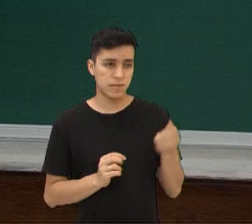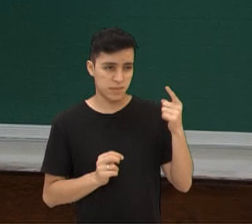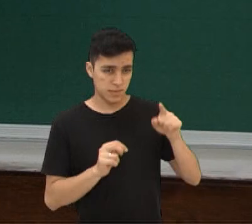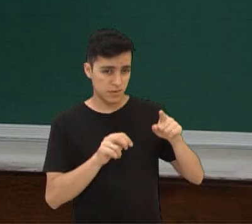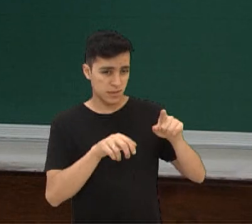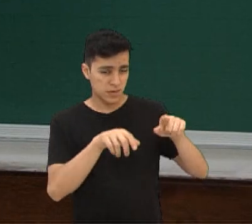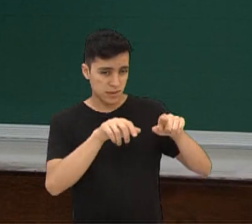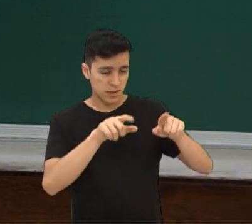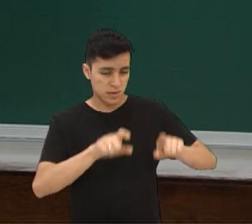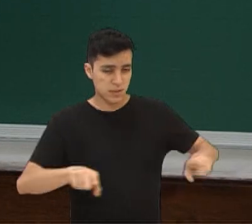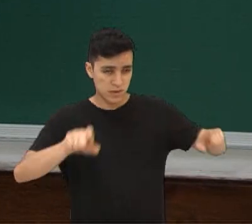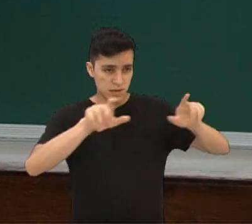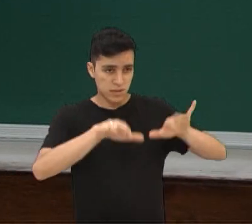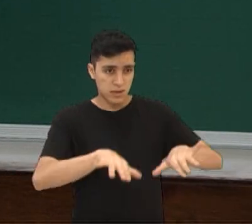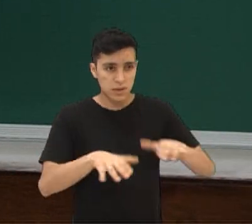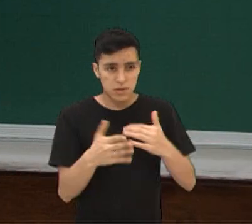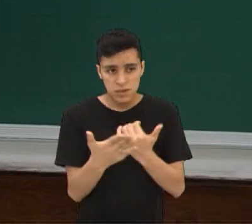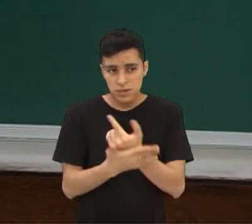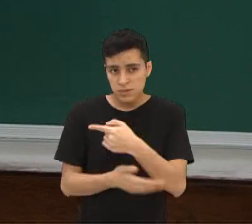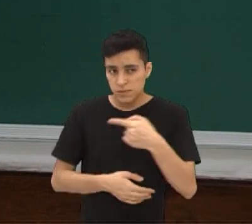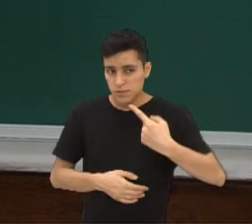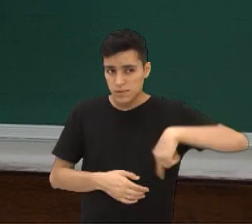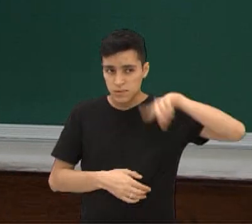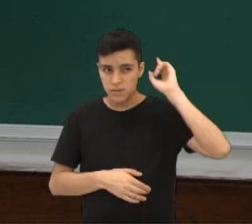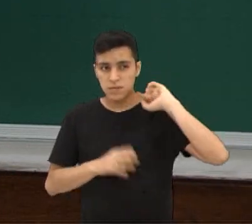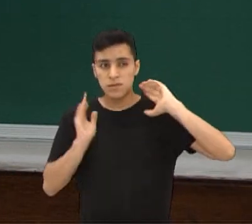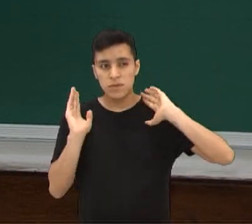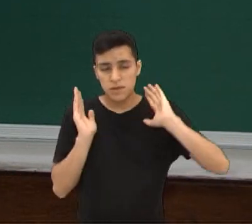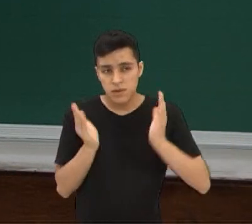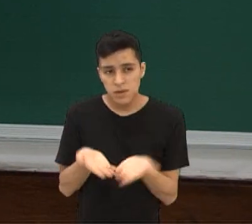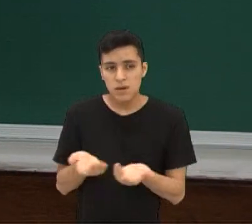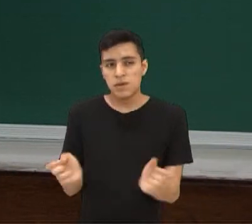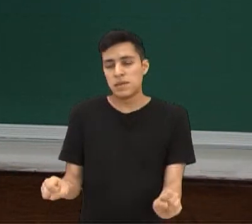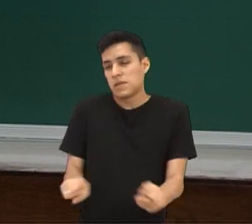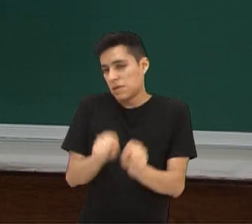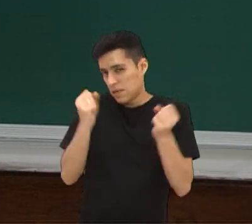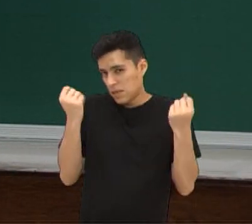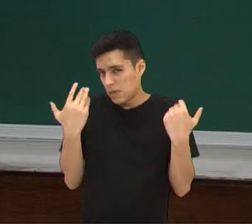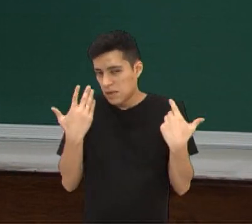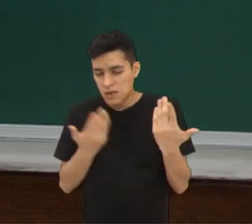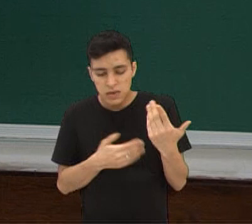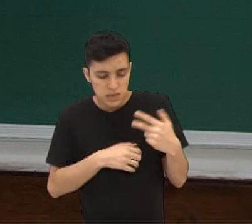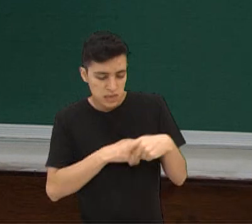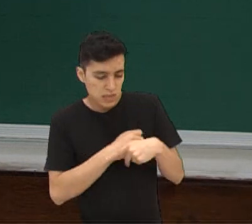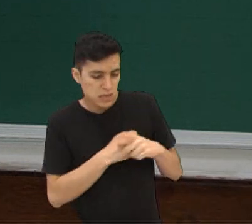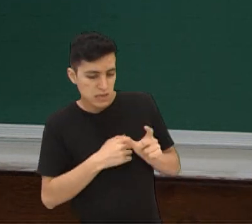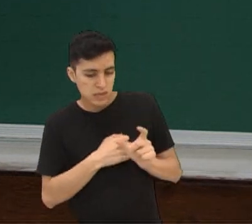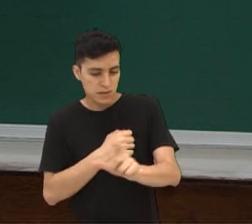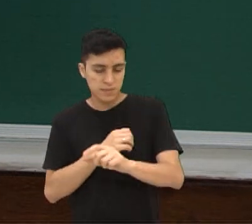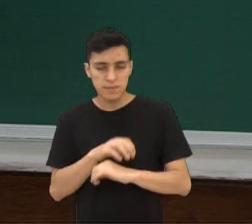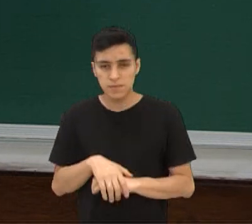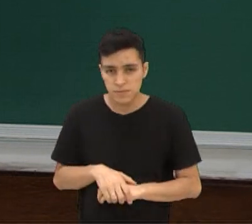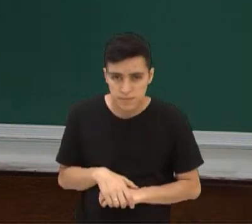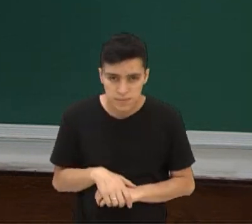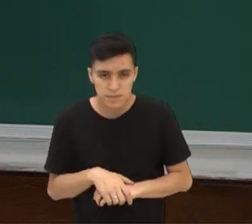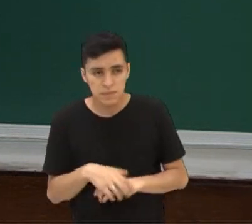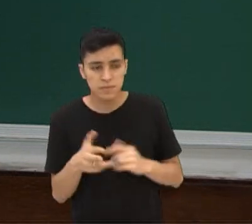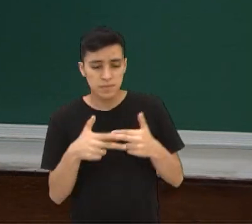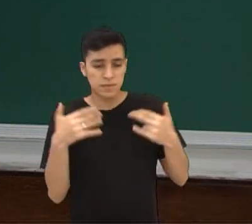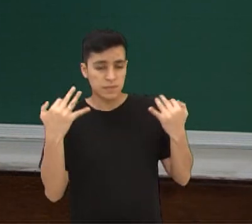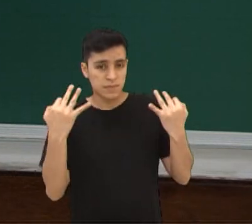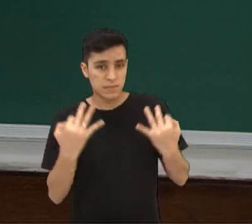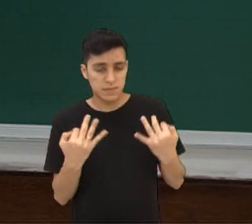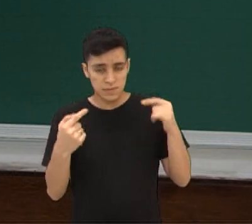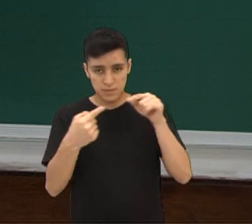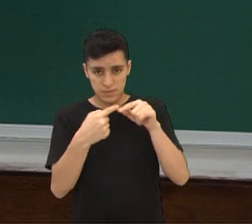computador eu comprei na semana passada já está quebrado. Qual pronome? Which, who ou when é o pronome correto para preencher